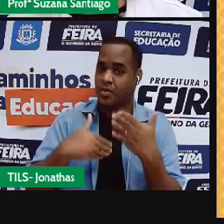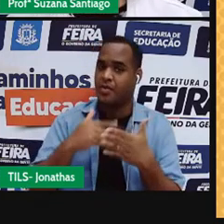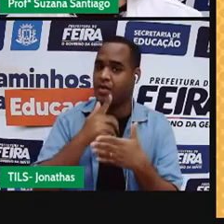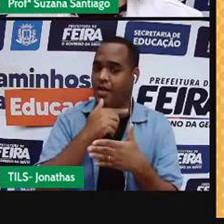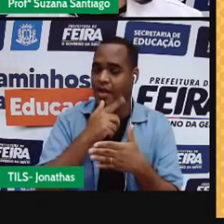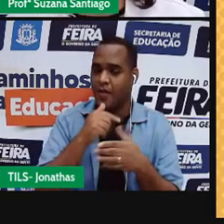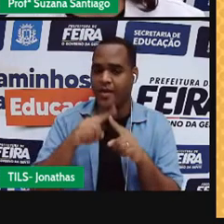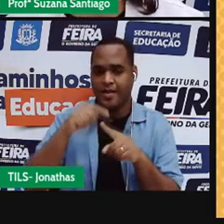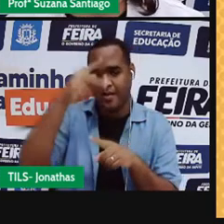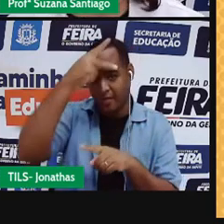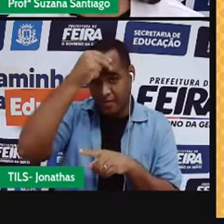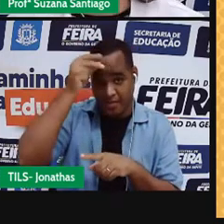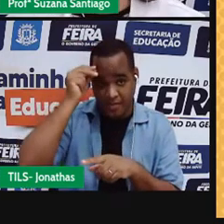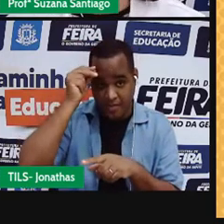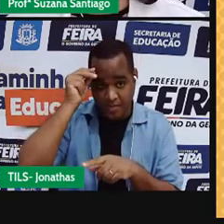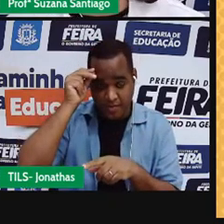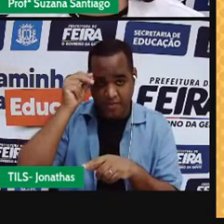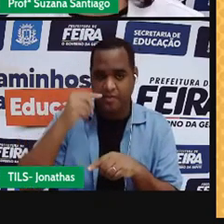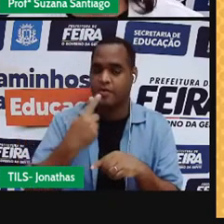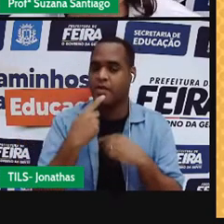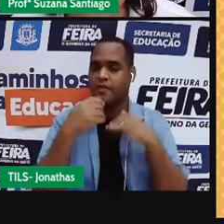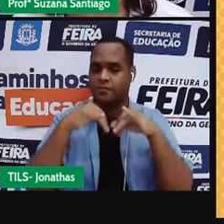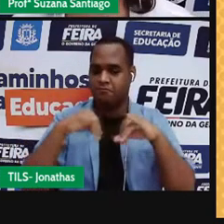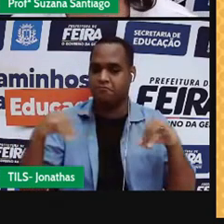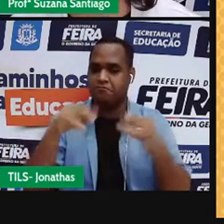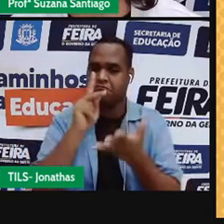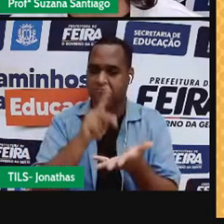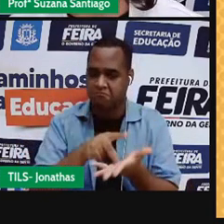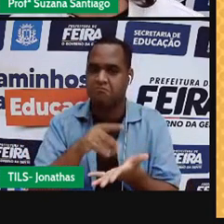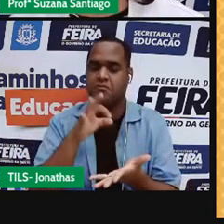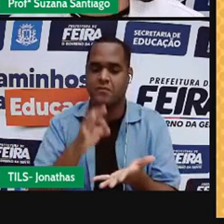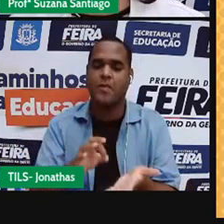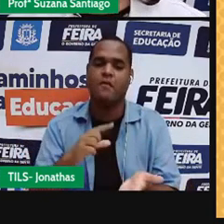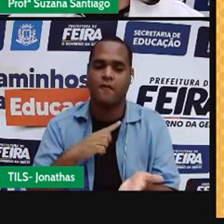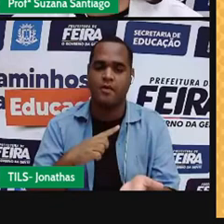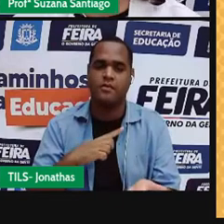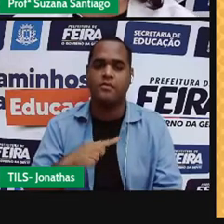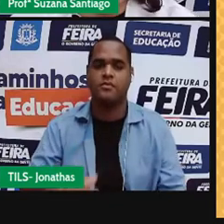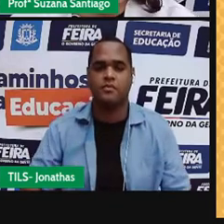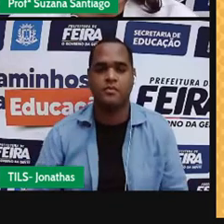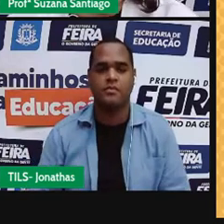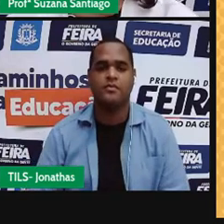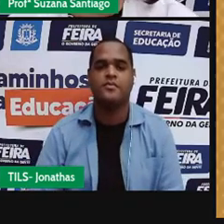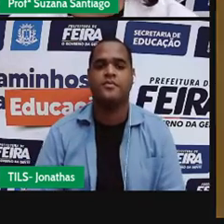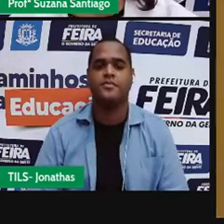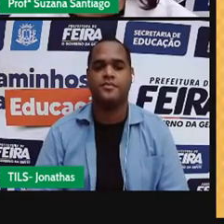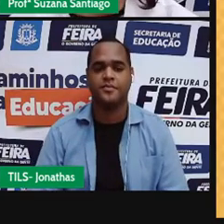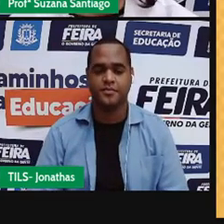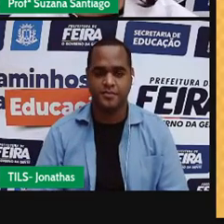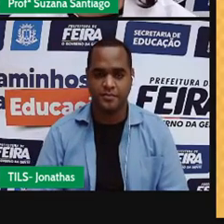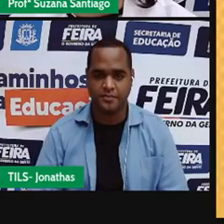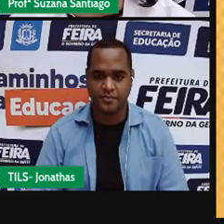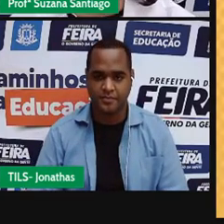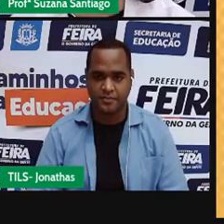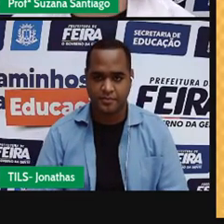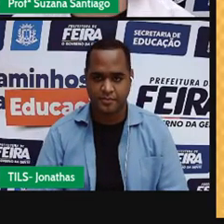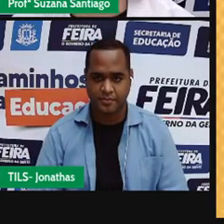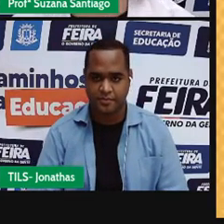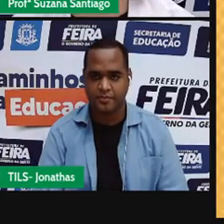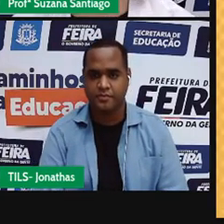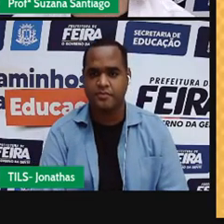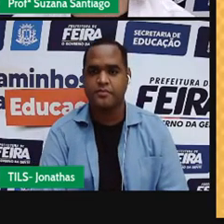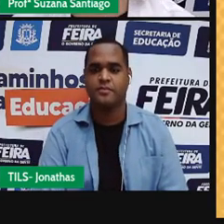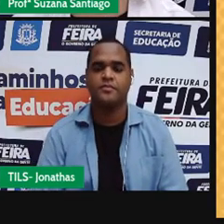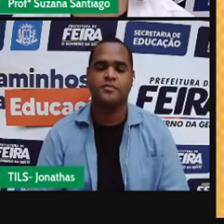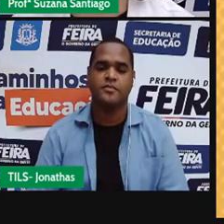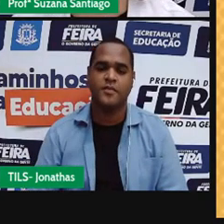e a prefeitura soltou uma nota e é real. A notícia é fato. Sim, é Vamos para a fato. próxima? Vamos para a próxima.